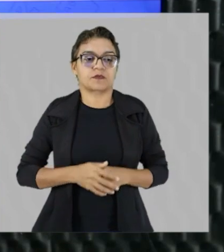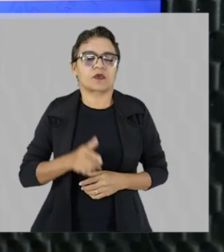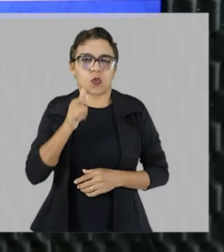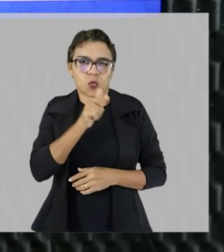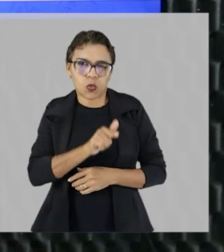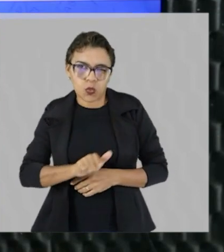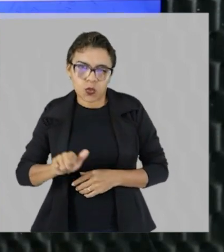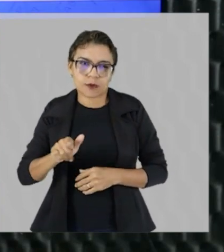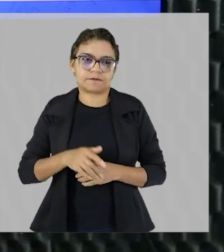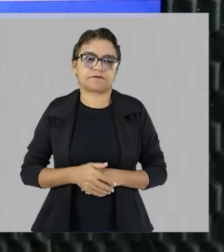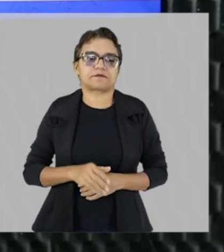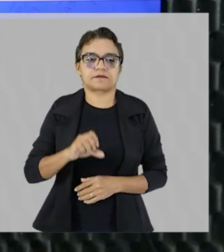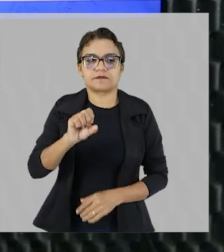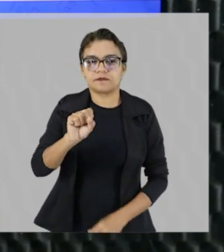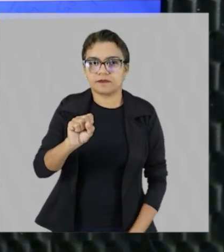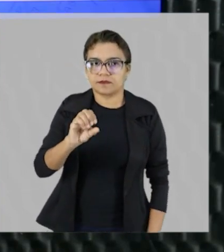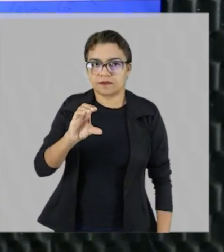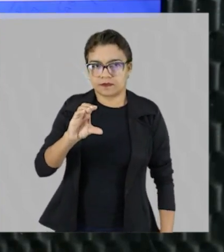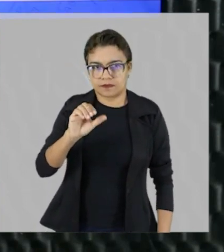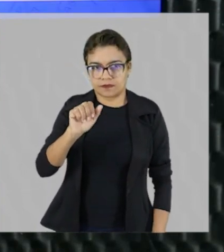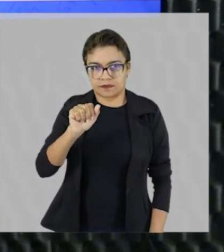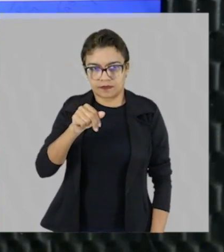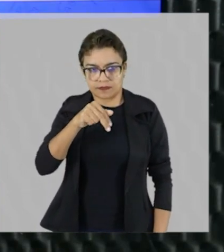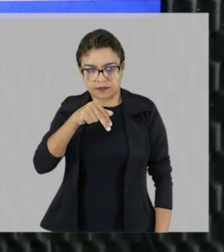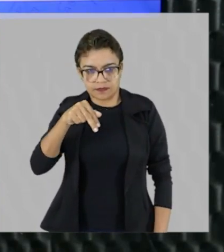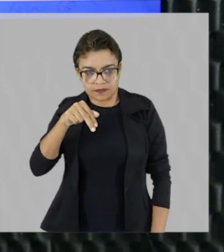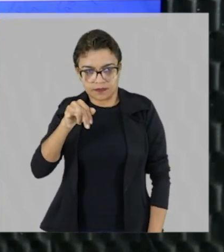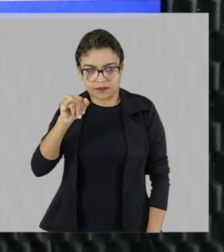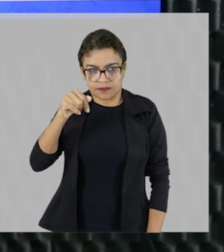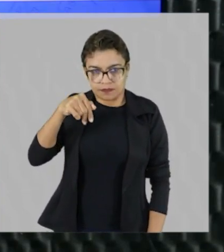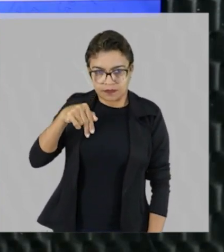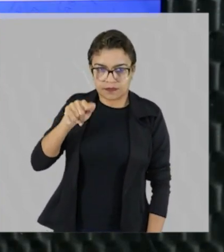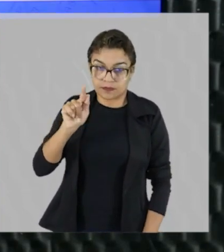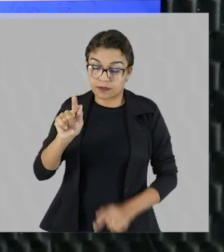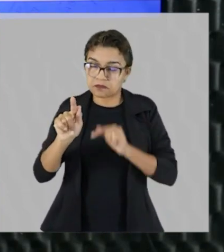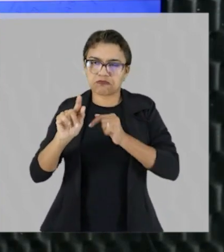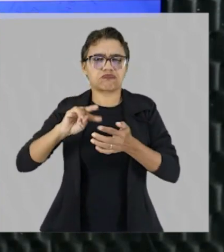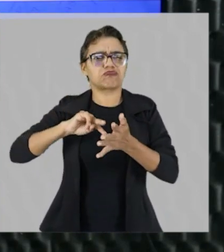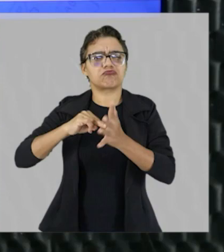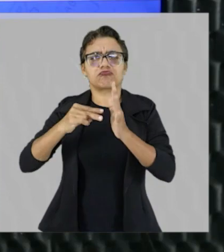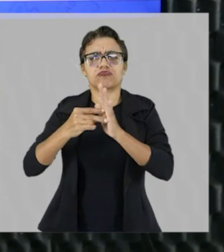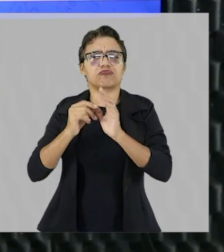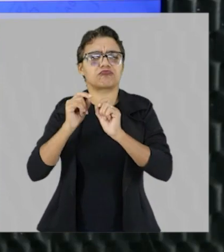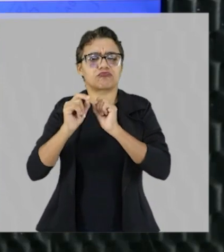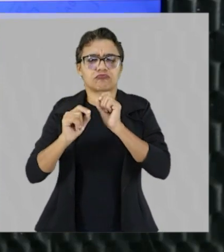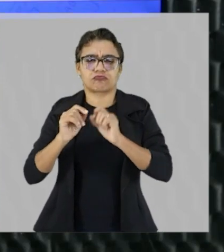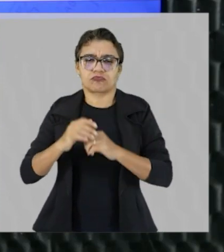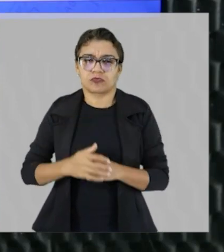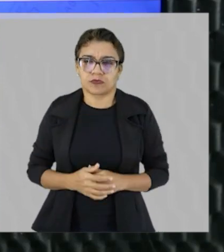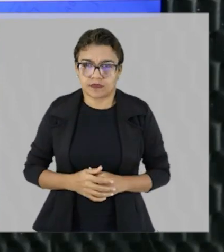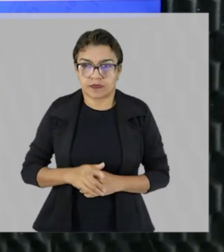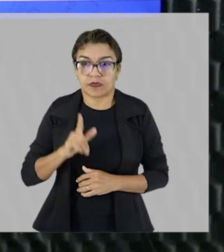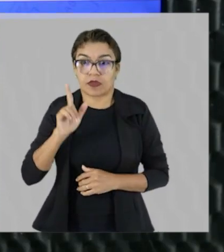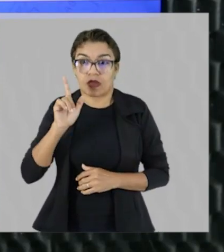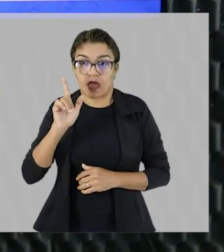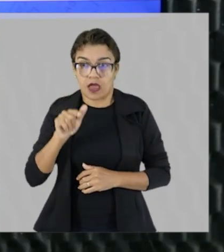O que é scanning? O que é scanner, tá? Então, de uma forma mais ampla, eu diria que é uma varredura no